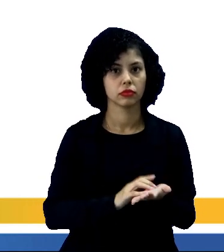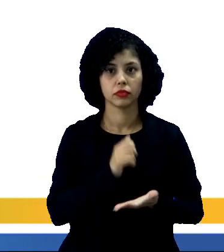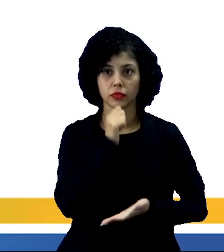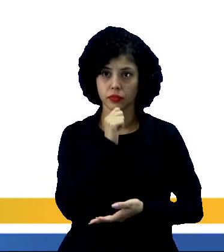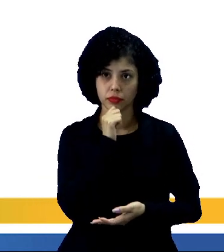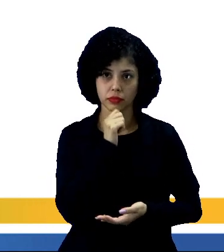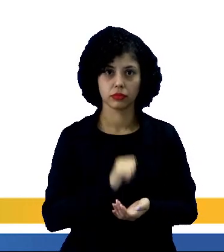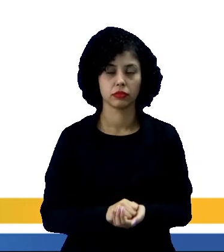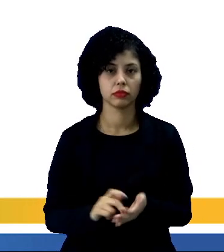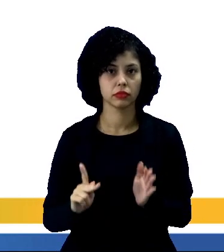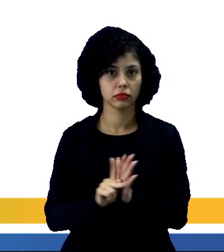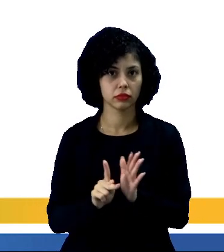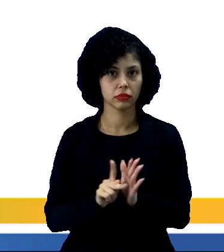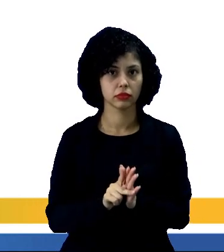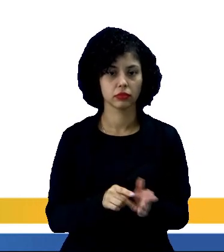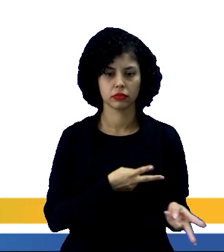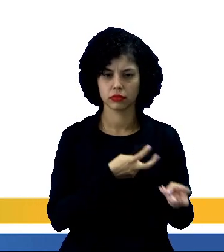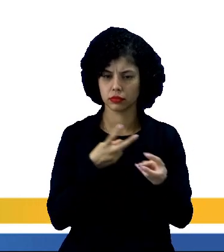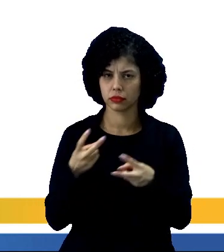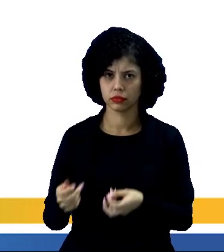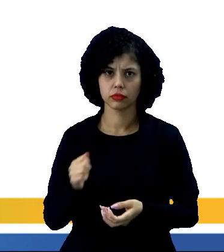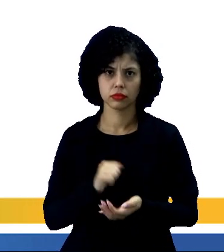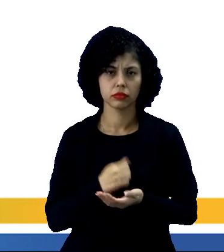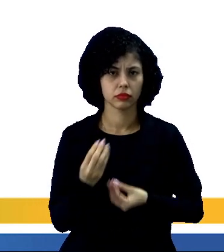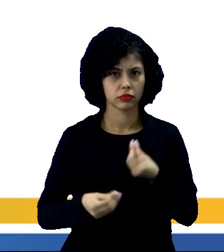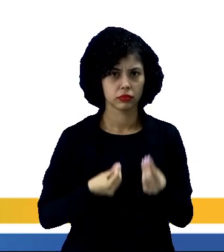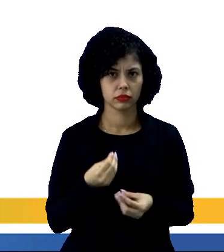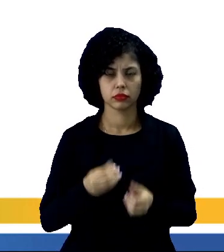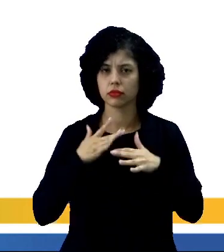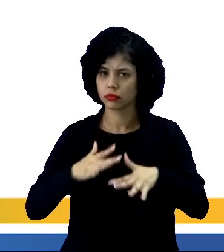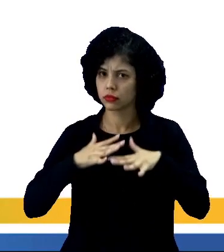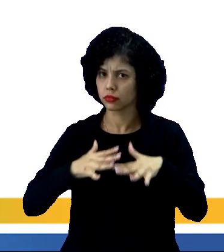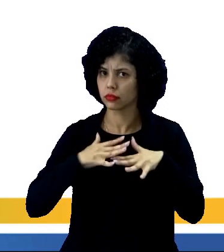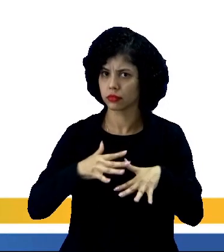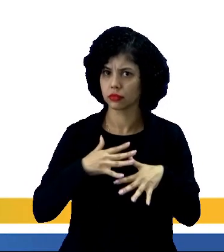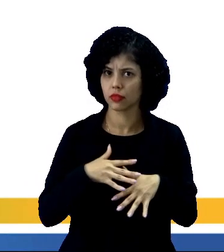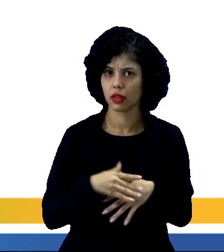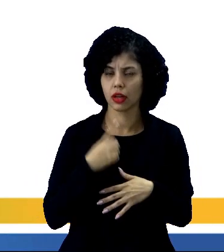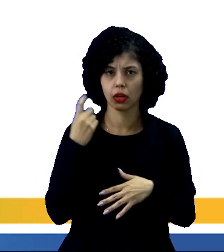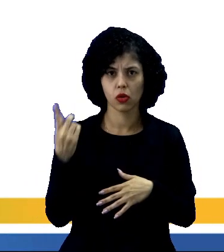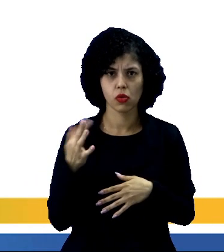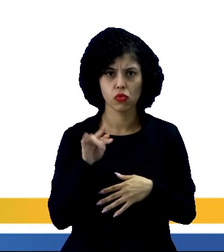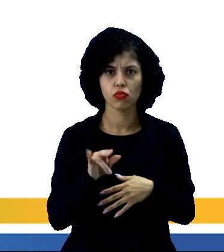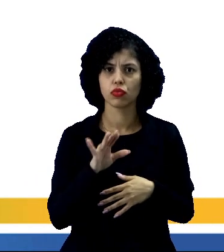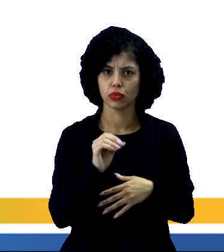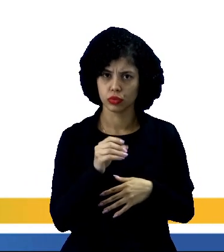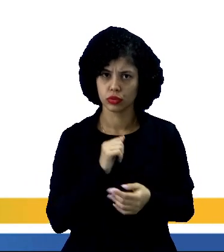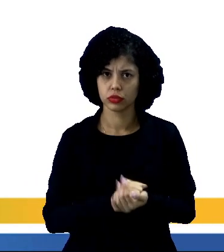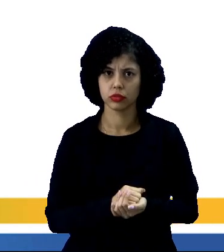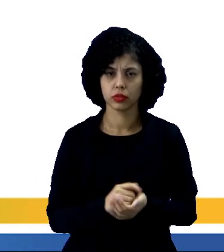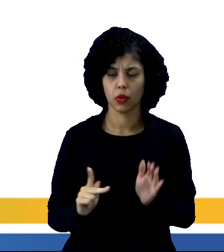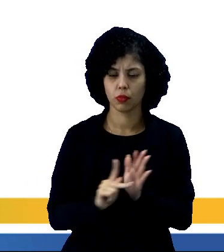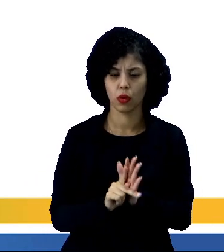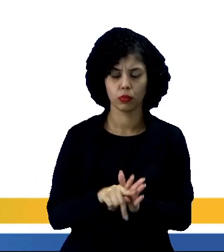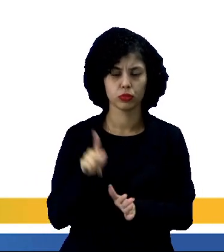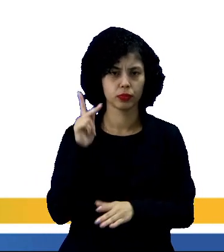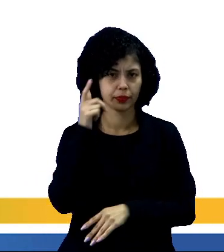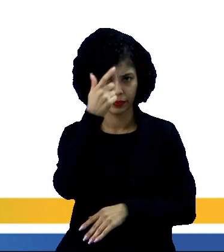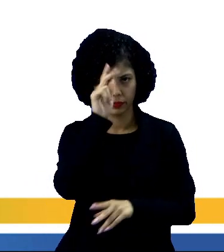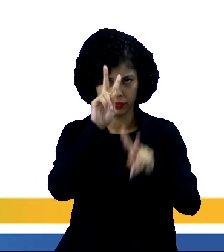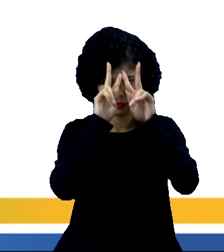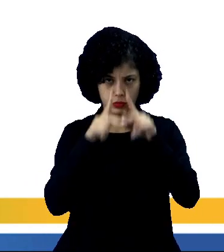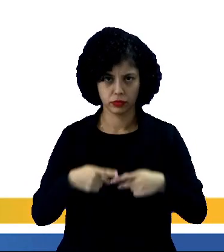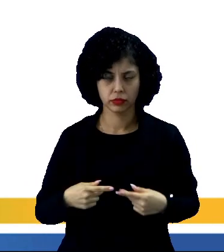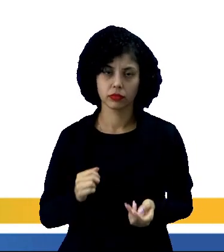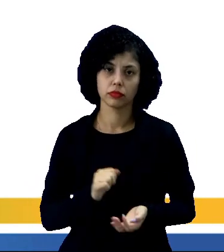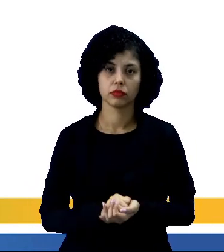puro binário que só seria percebido como uma vibração sonora, ruído de fundo, né? Pelo ouvido humano, tá?